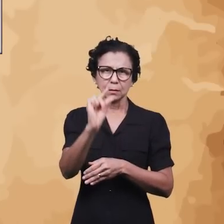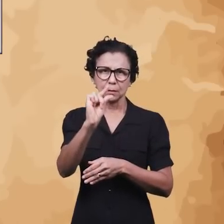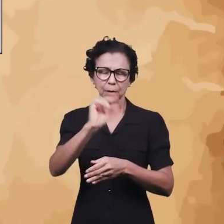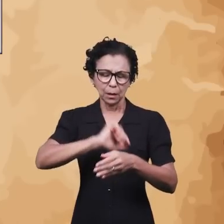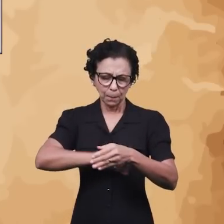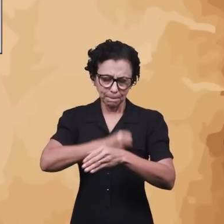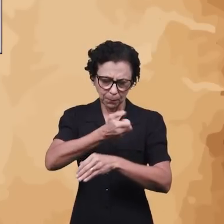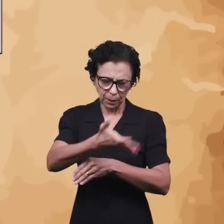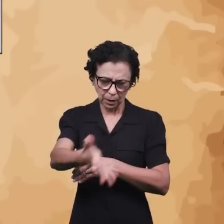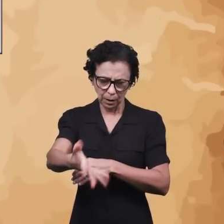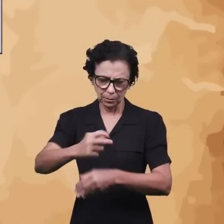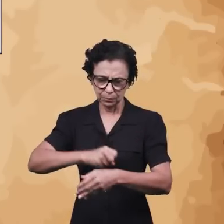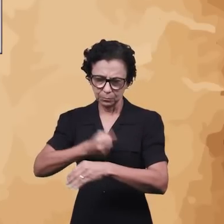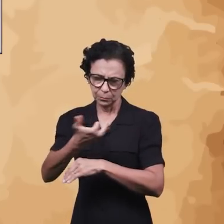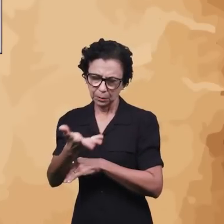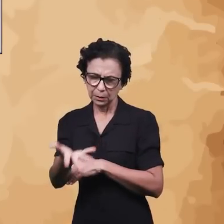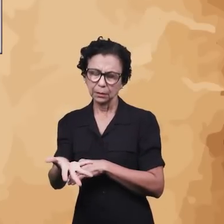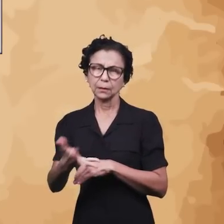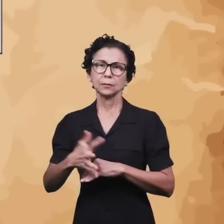tratar aqui,